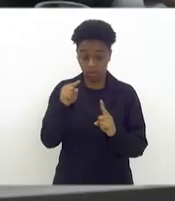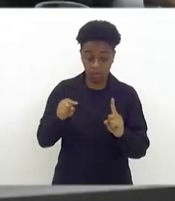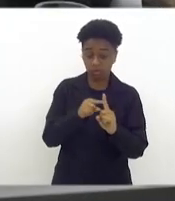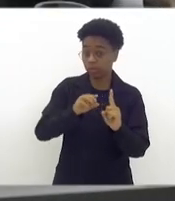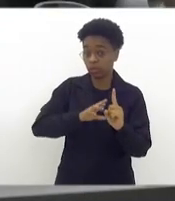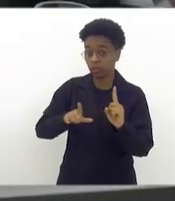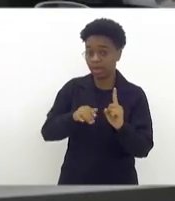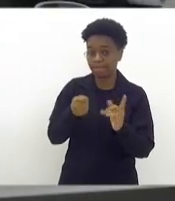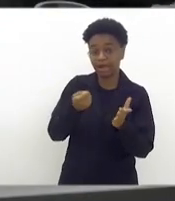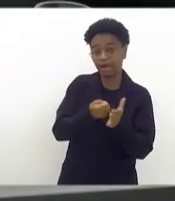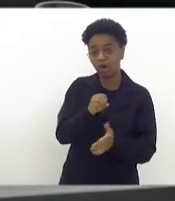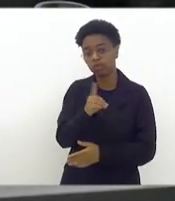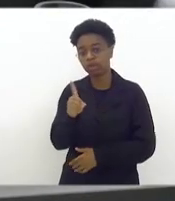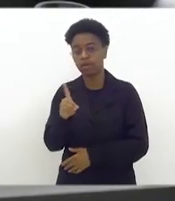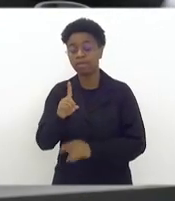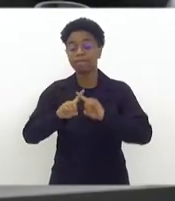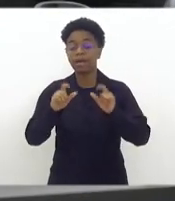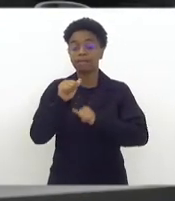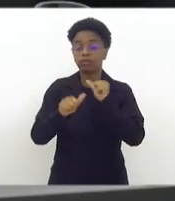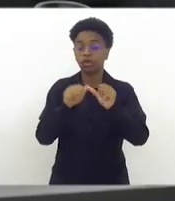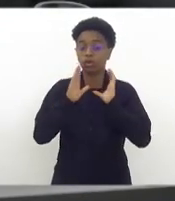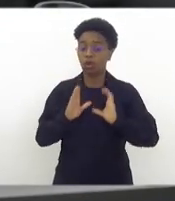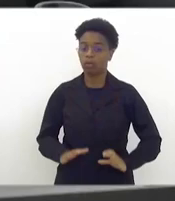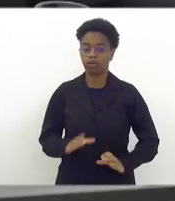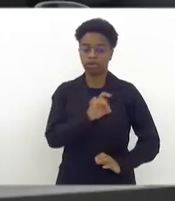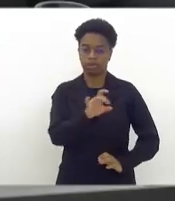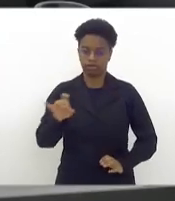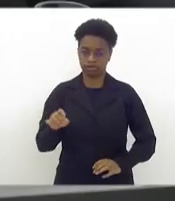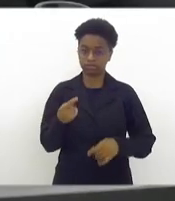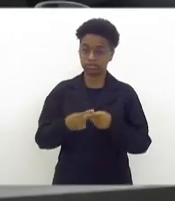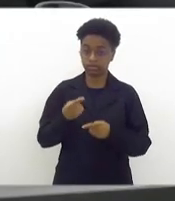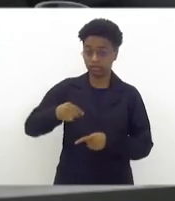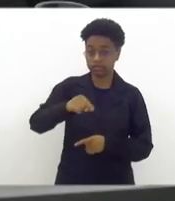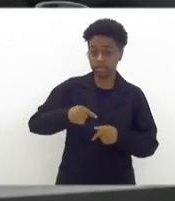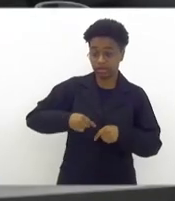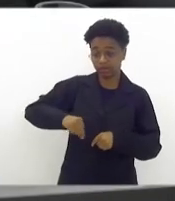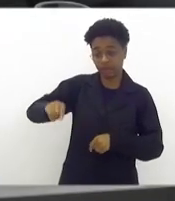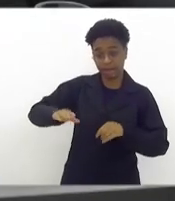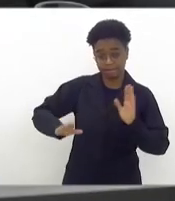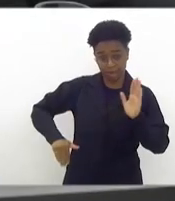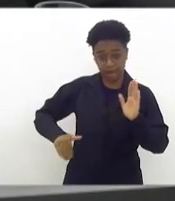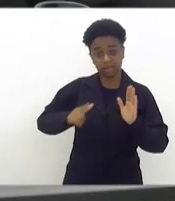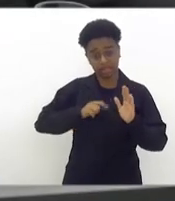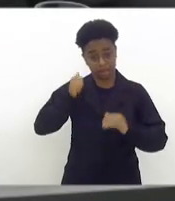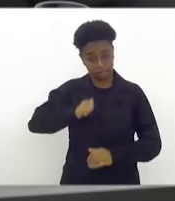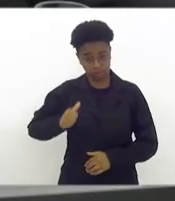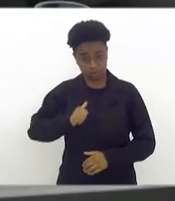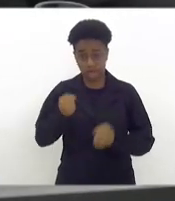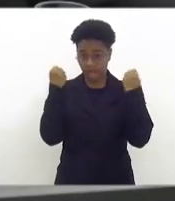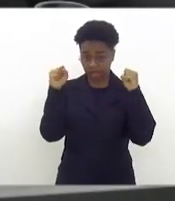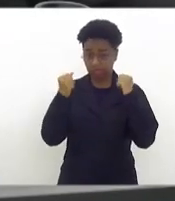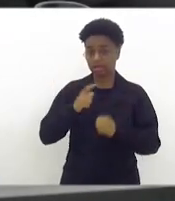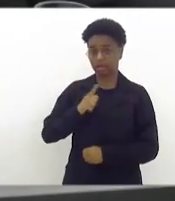que cobre ou não, é mudar o comportamento das pessoas. Você vai para a praia, você leva uma bolsa. Você vai para a academia, você leva